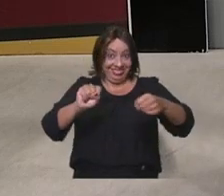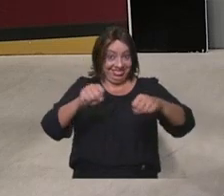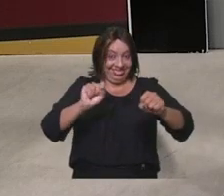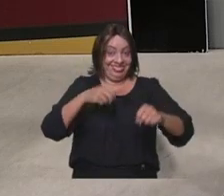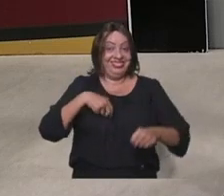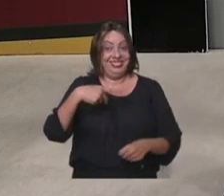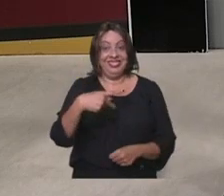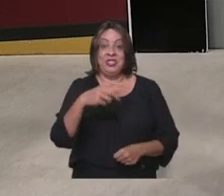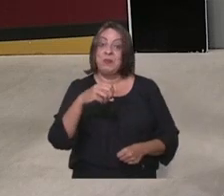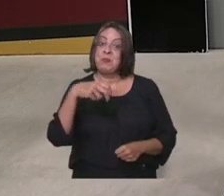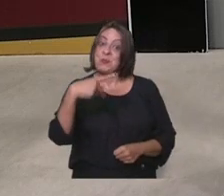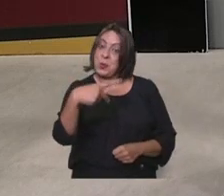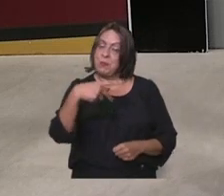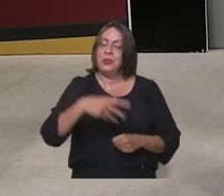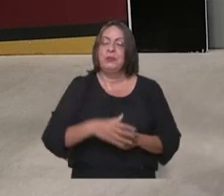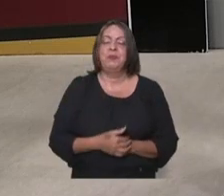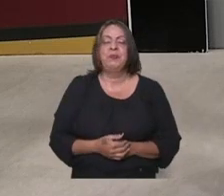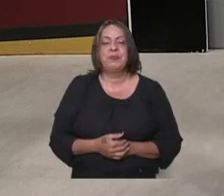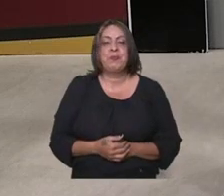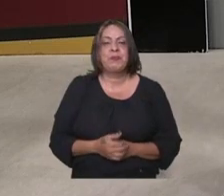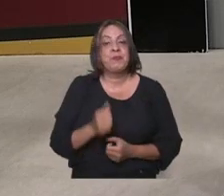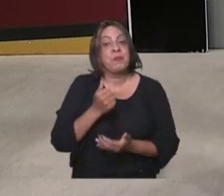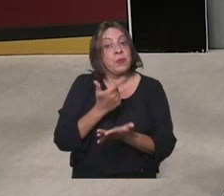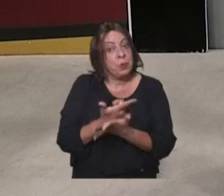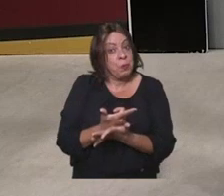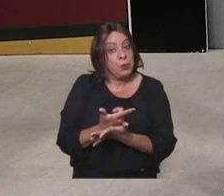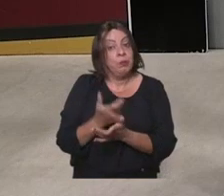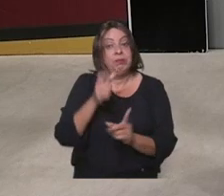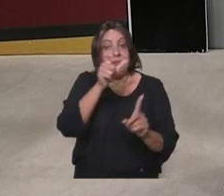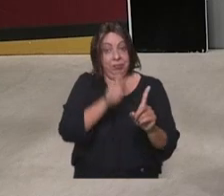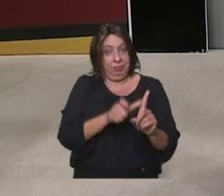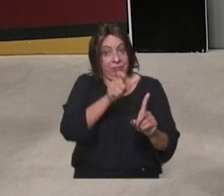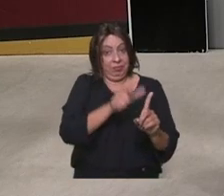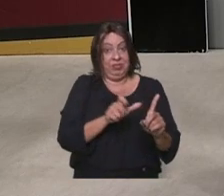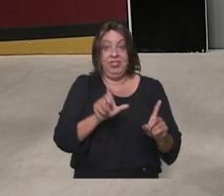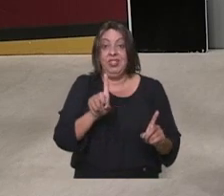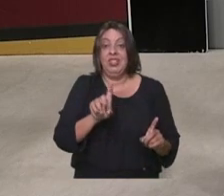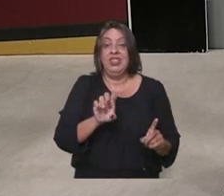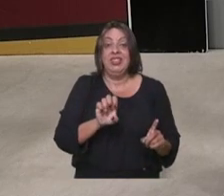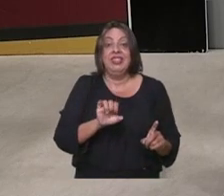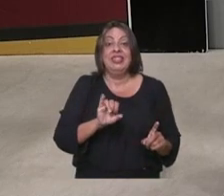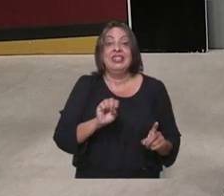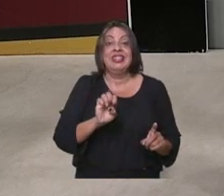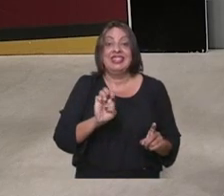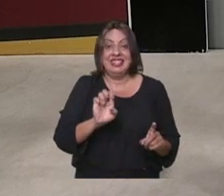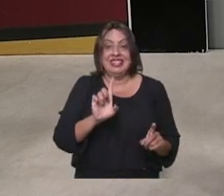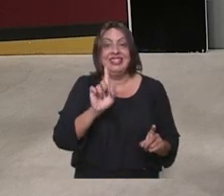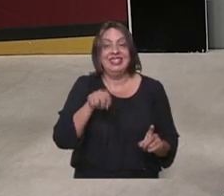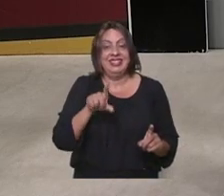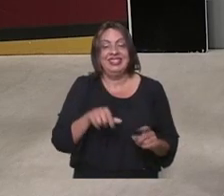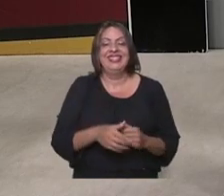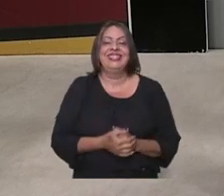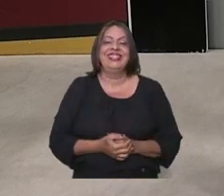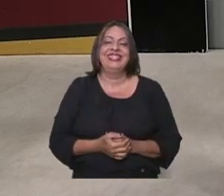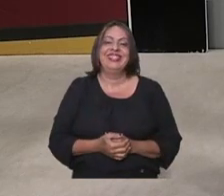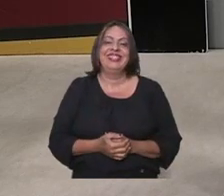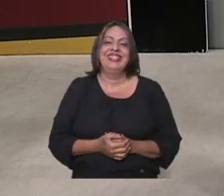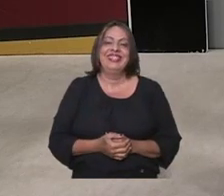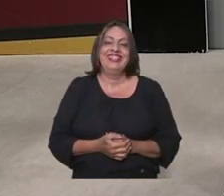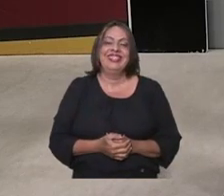Pop. E aí, né, ela adquiriu com a Deise o título na loja Duas Américas da